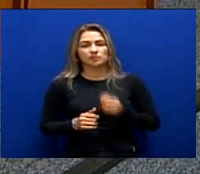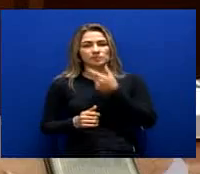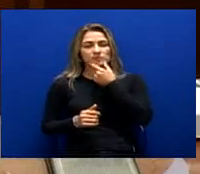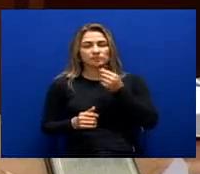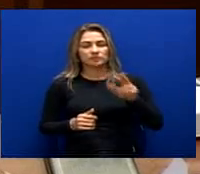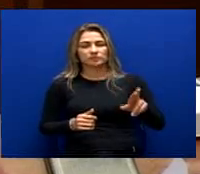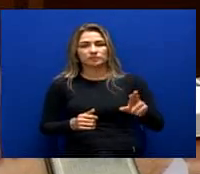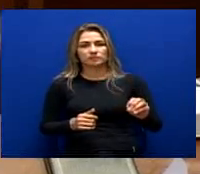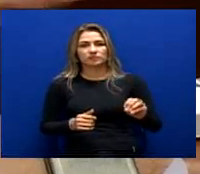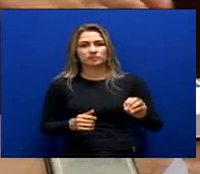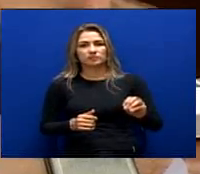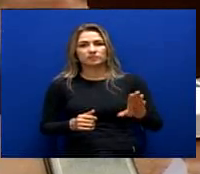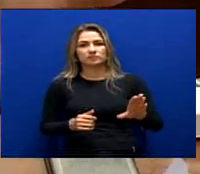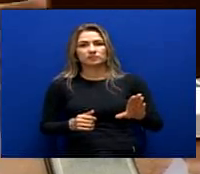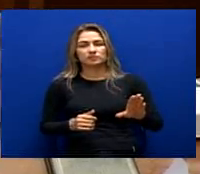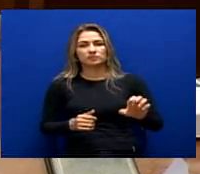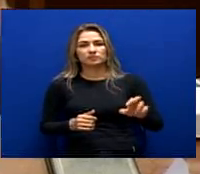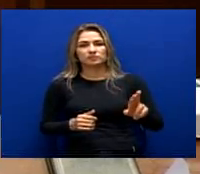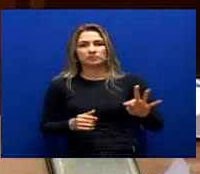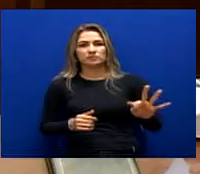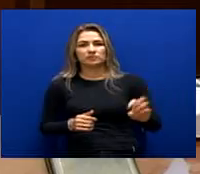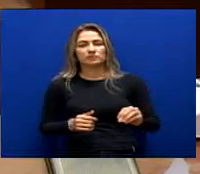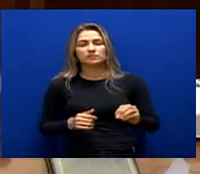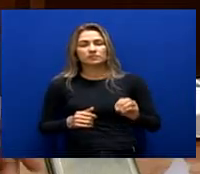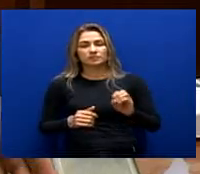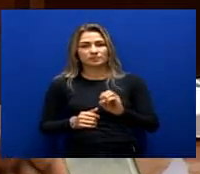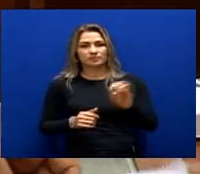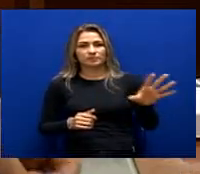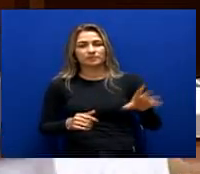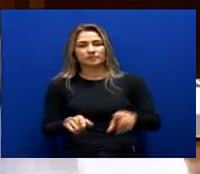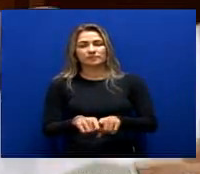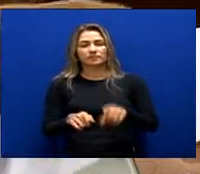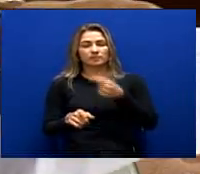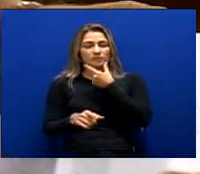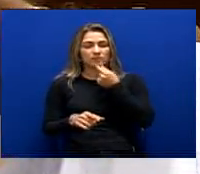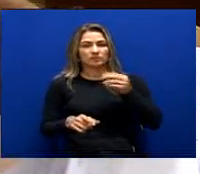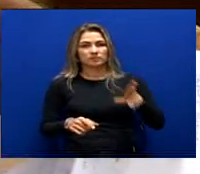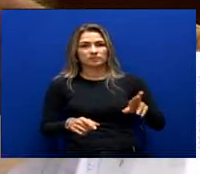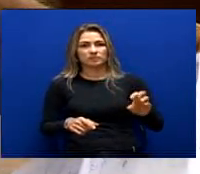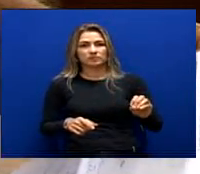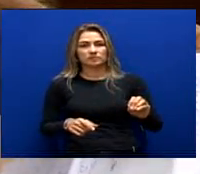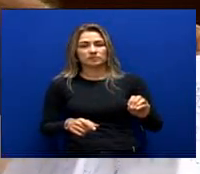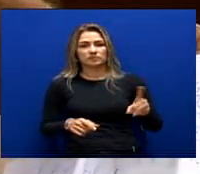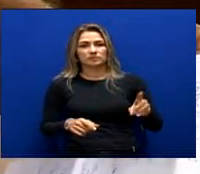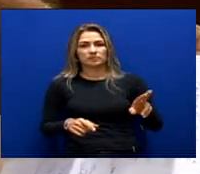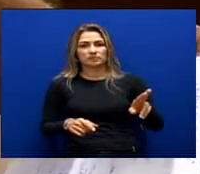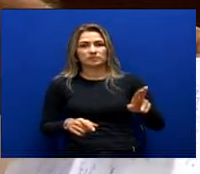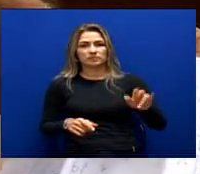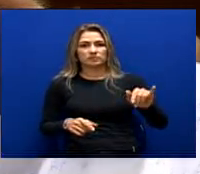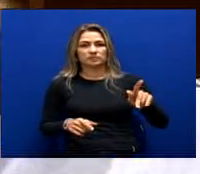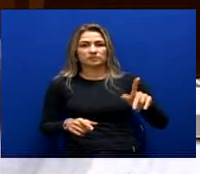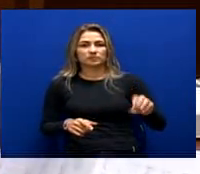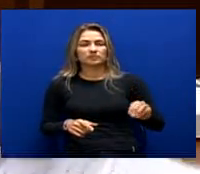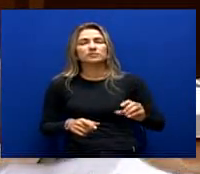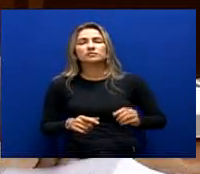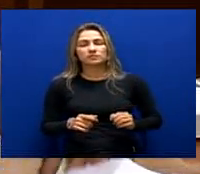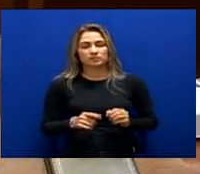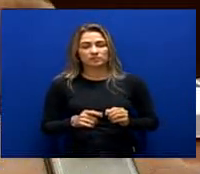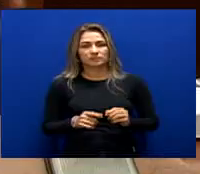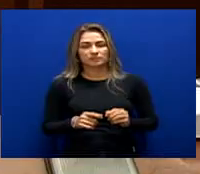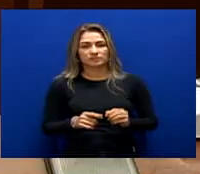roberto que está indo embora e o epr o rodrigo se olha duas coisas primeiro que